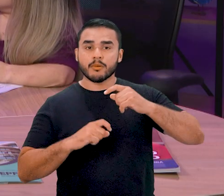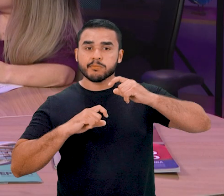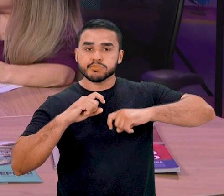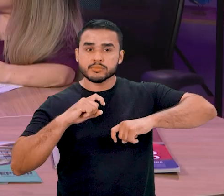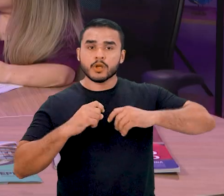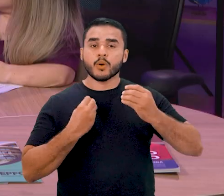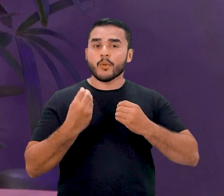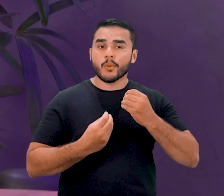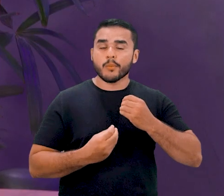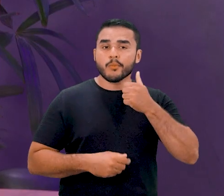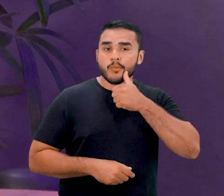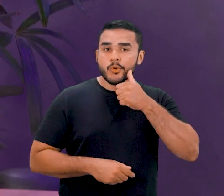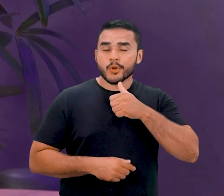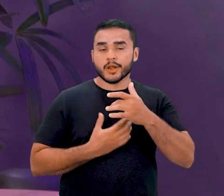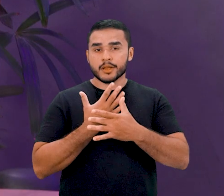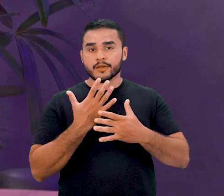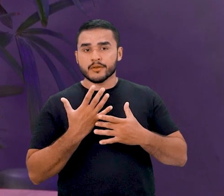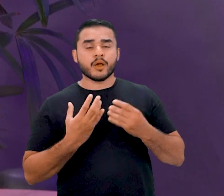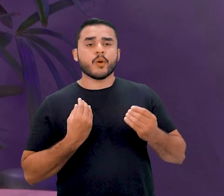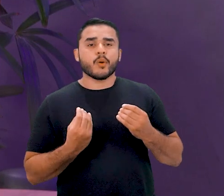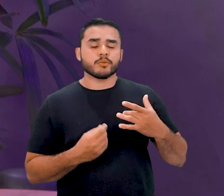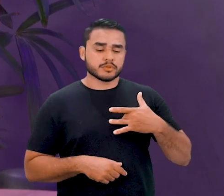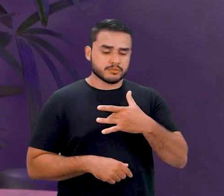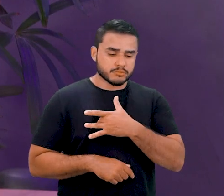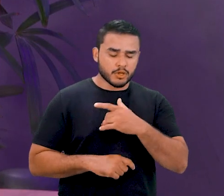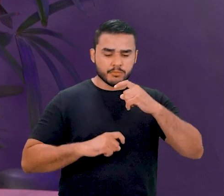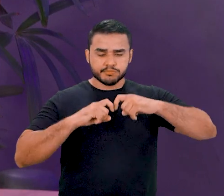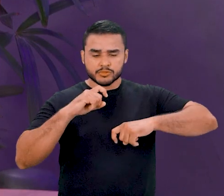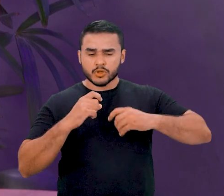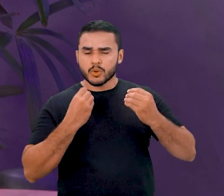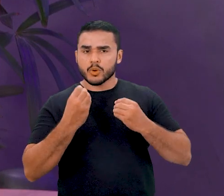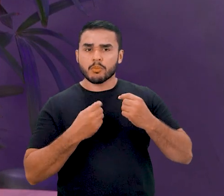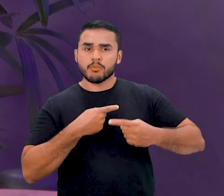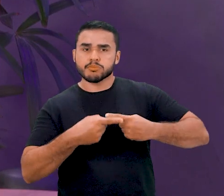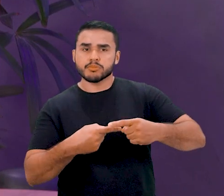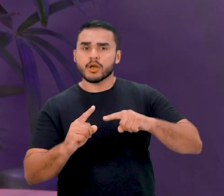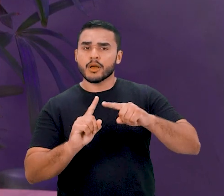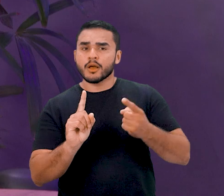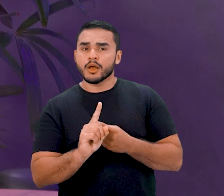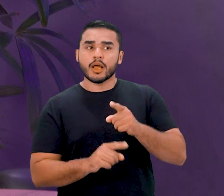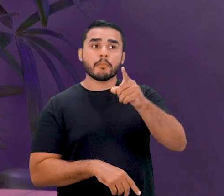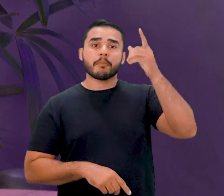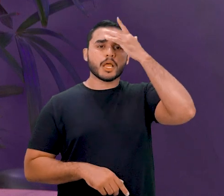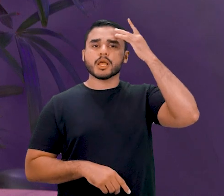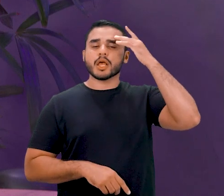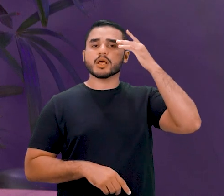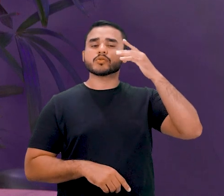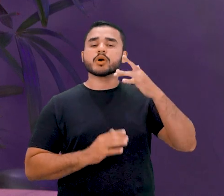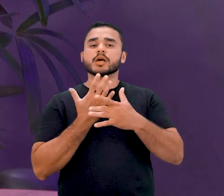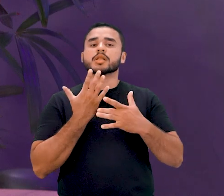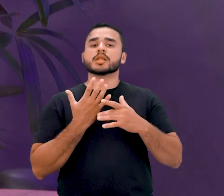deficiência, sabe? E, assim, a gente tem tentado se aproximar muito das instituições de